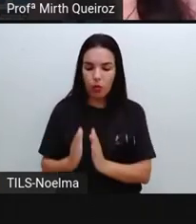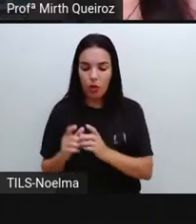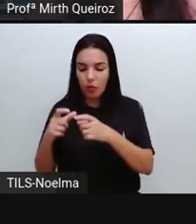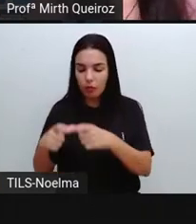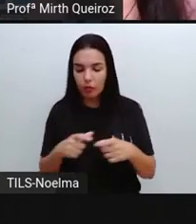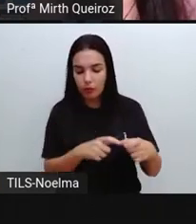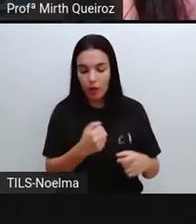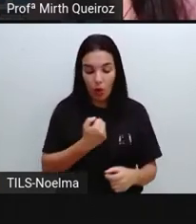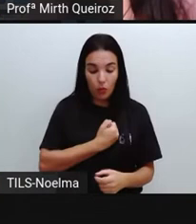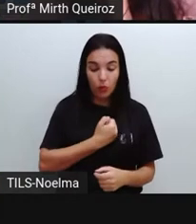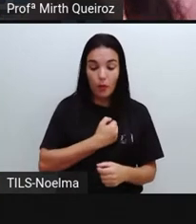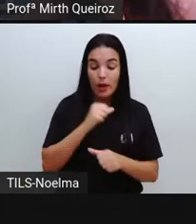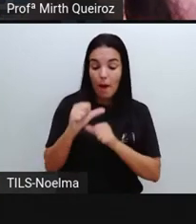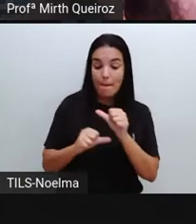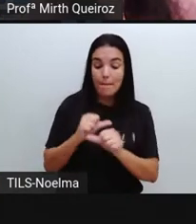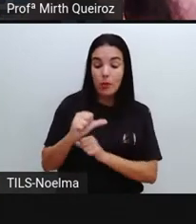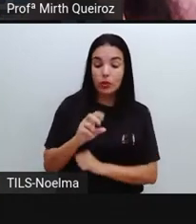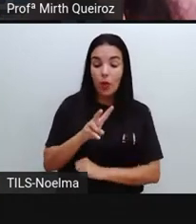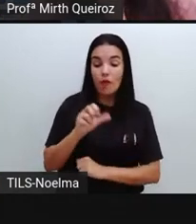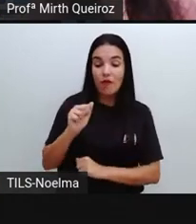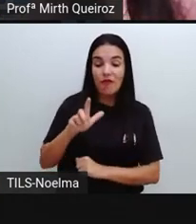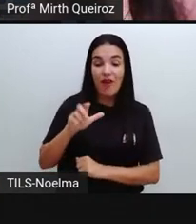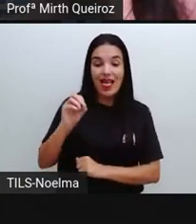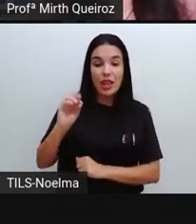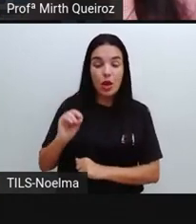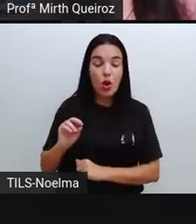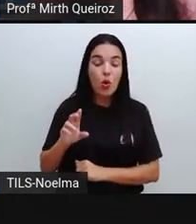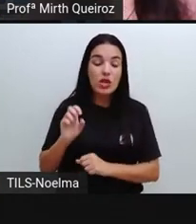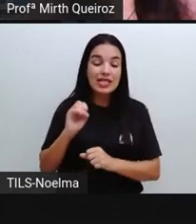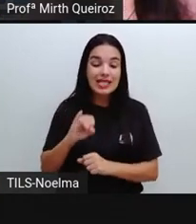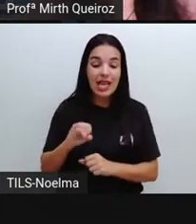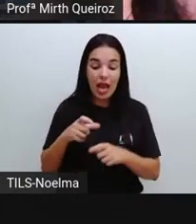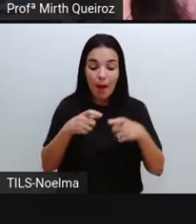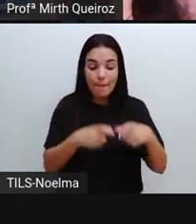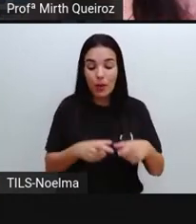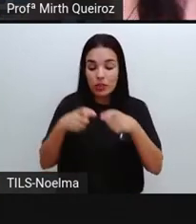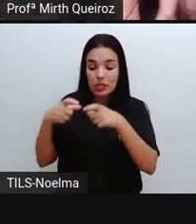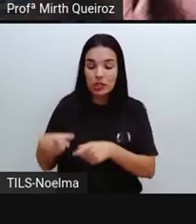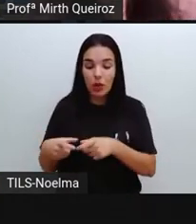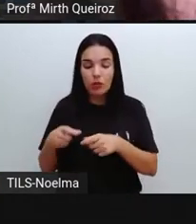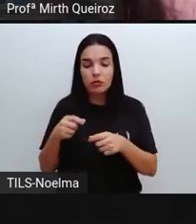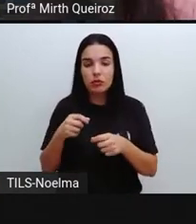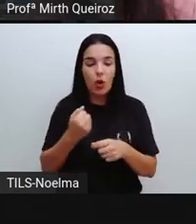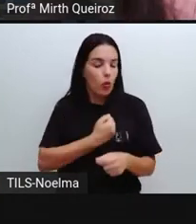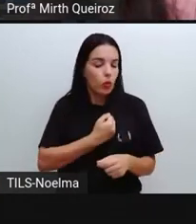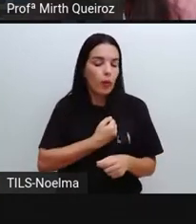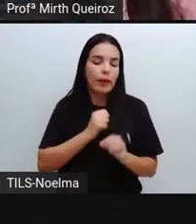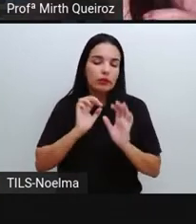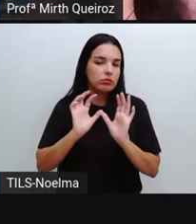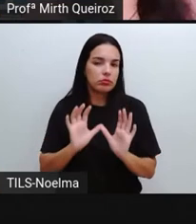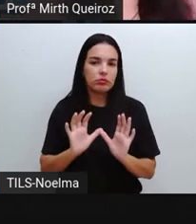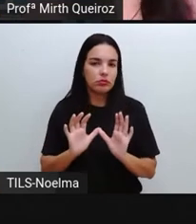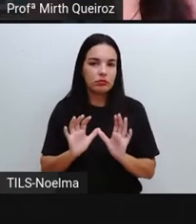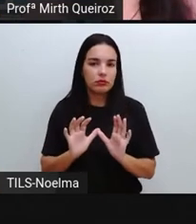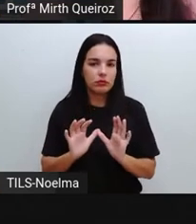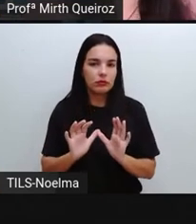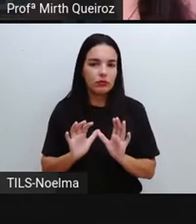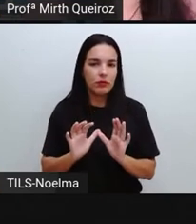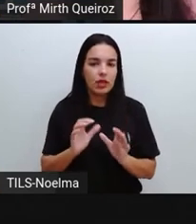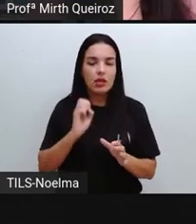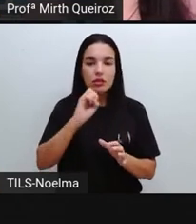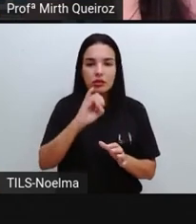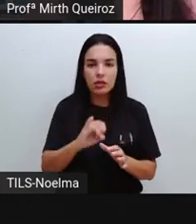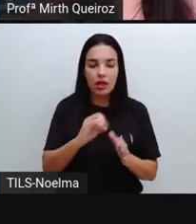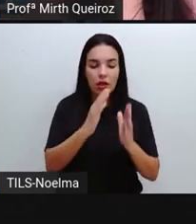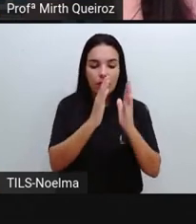número ele muda o seu valor de acordo com a posição que ele ocupa o algarismo na verdade não é muda o seu valor